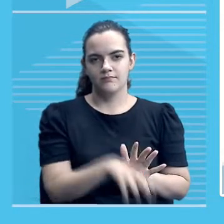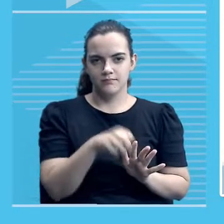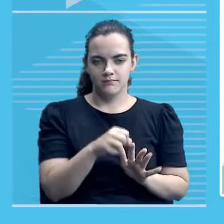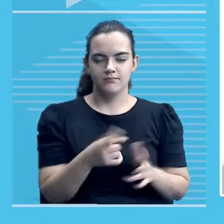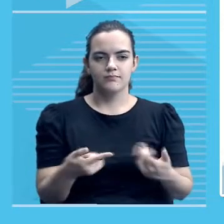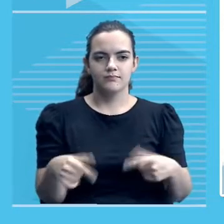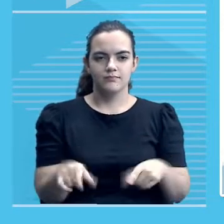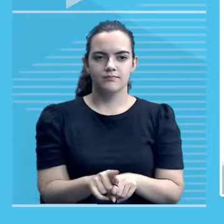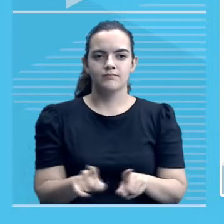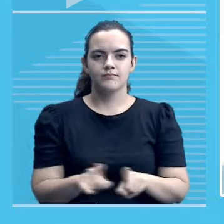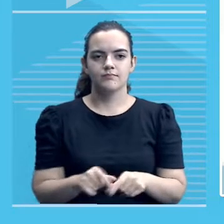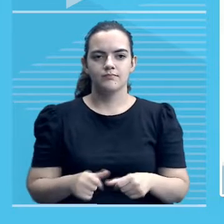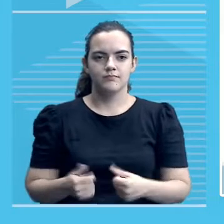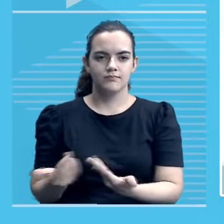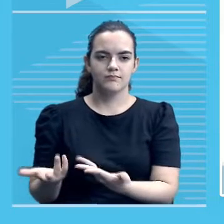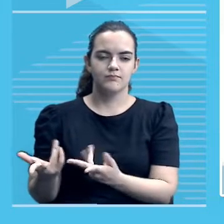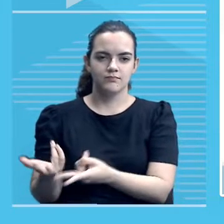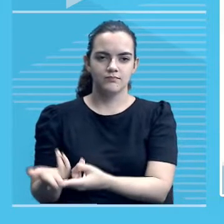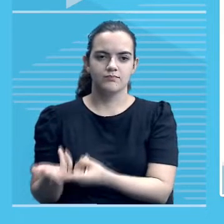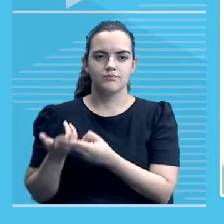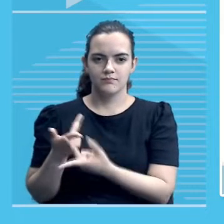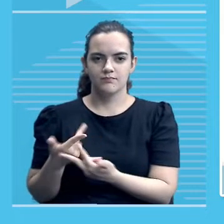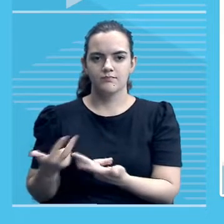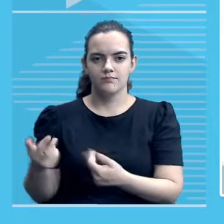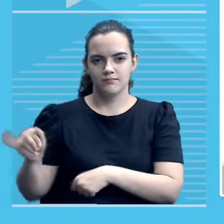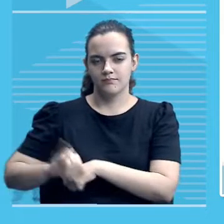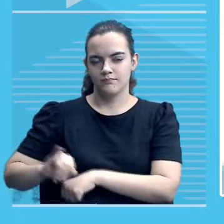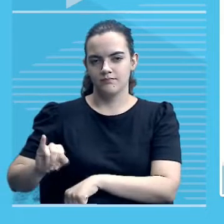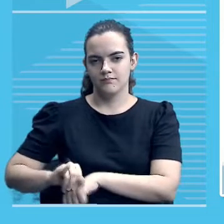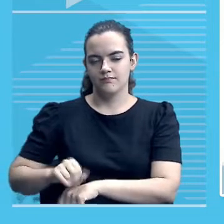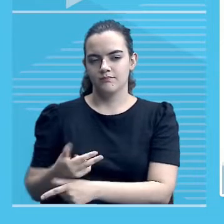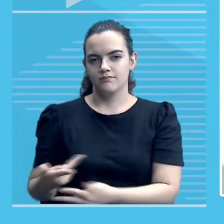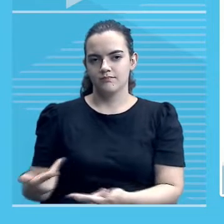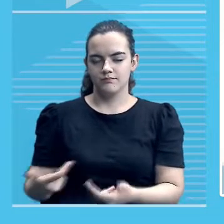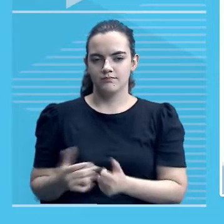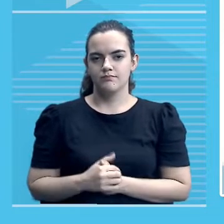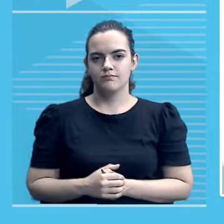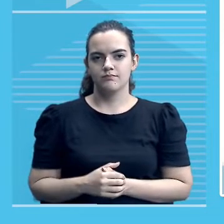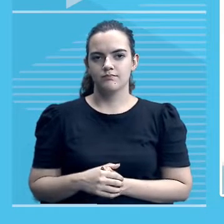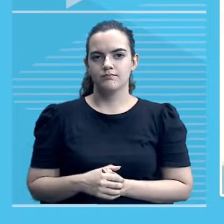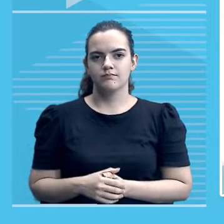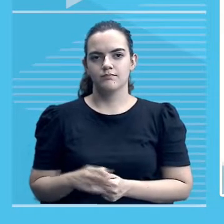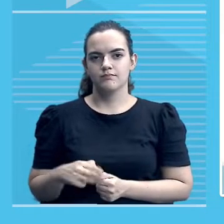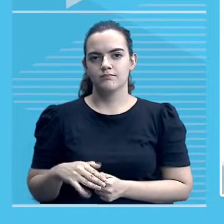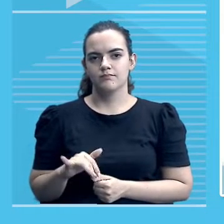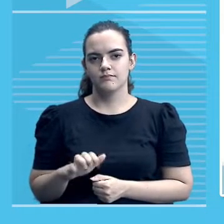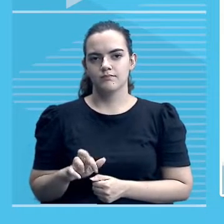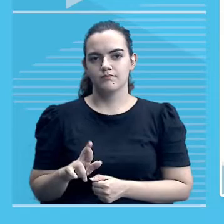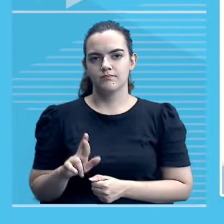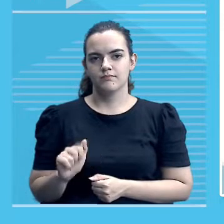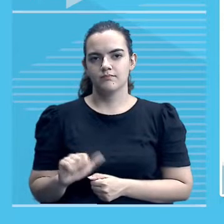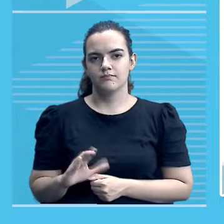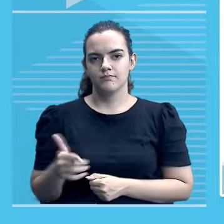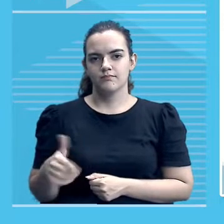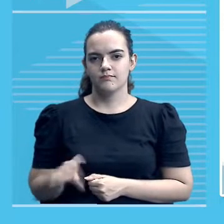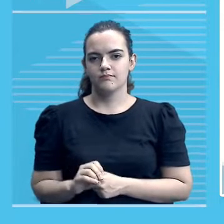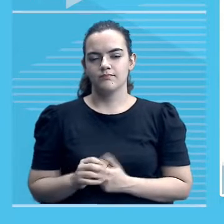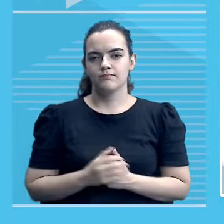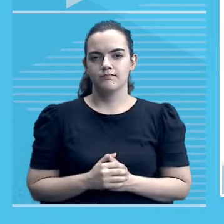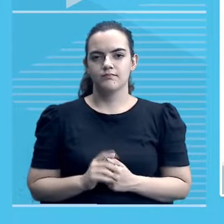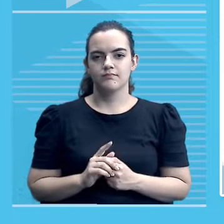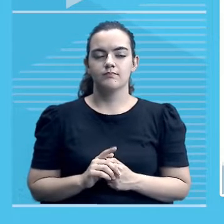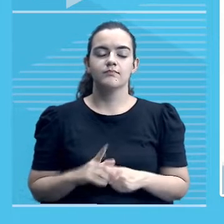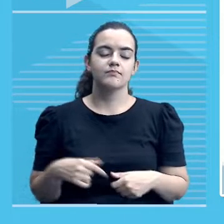e beneficiamento de minérios. E vamos aí, com certeza, da teoria à prática, resolver questões. Iremos